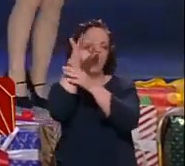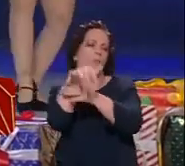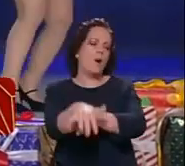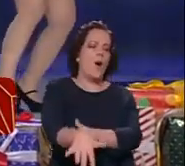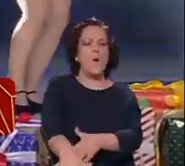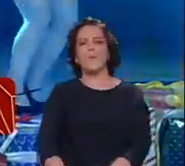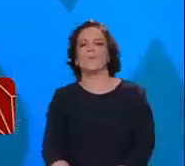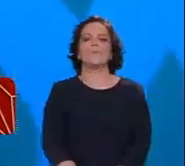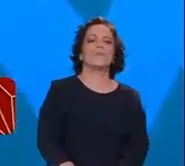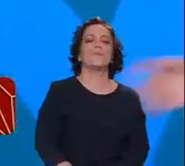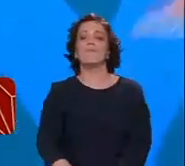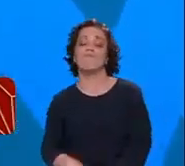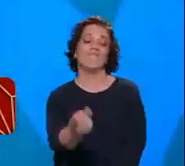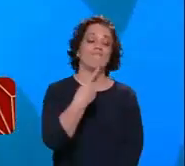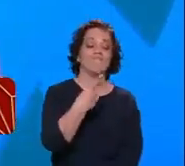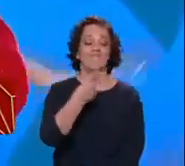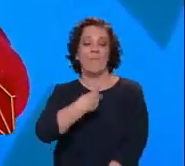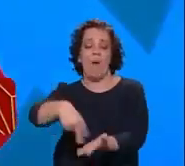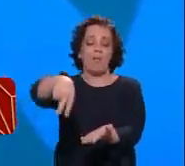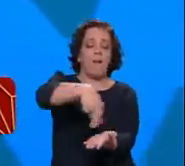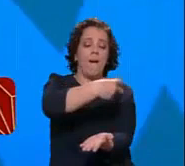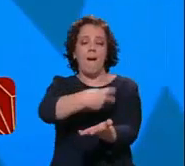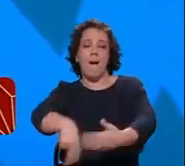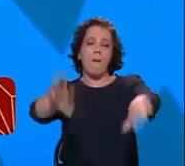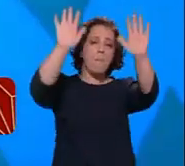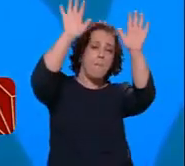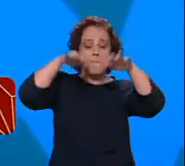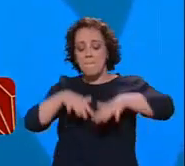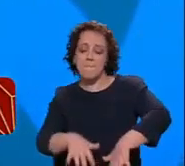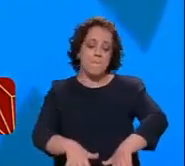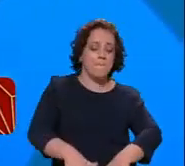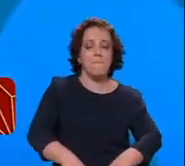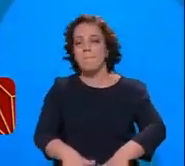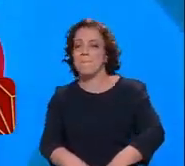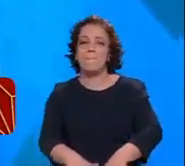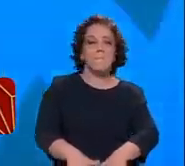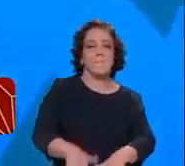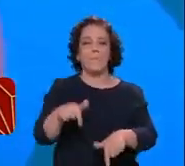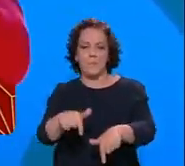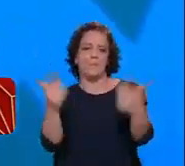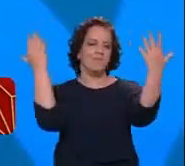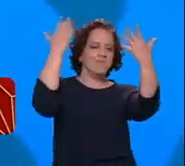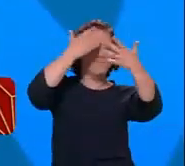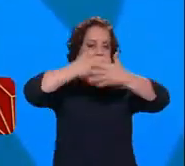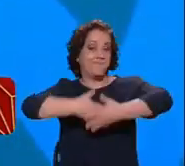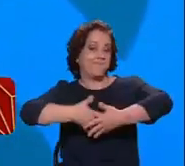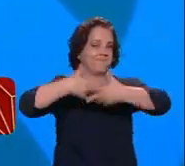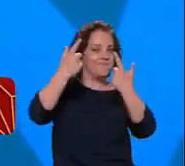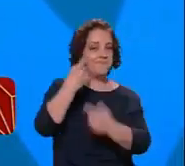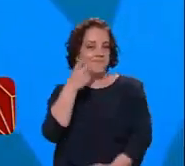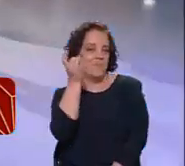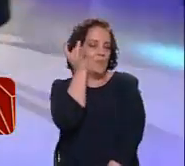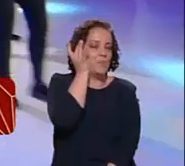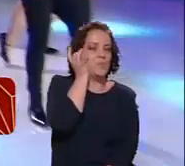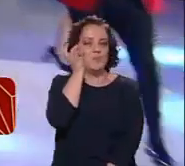vulcão. Nós dois naquela pista, mãos em cima e em baixo. Esta noite vai haver